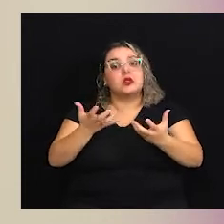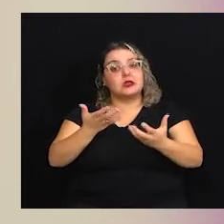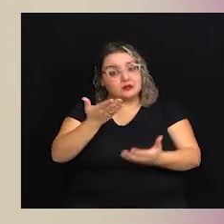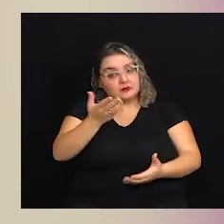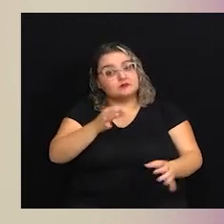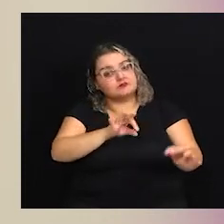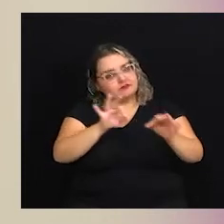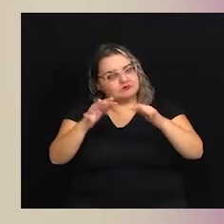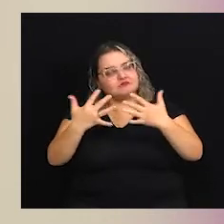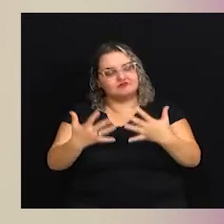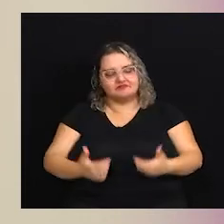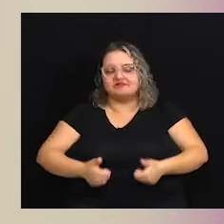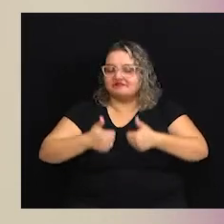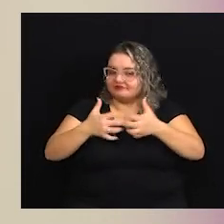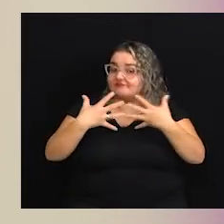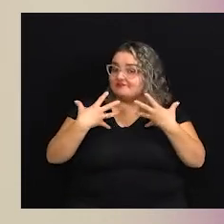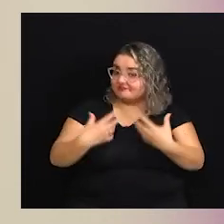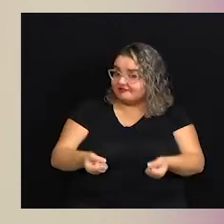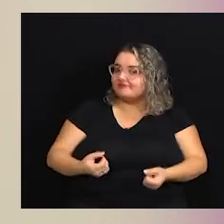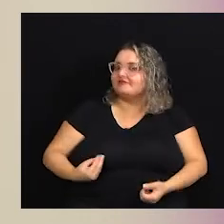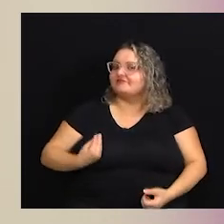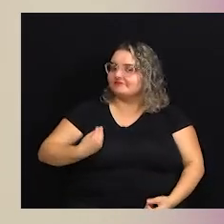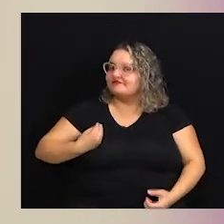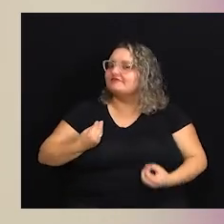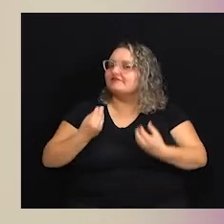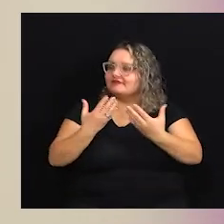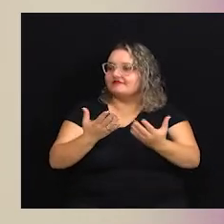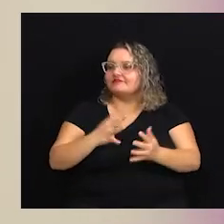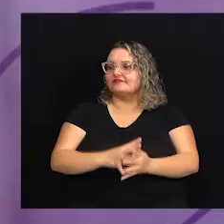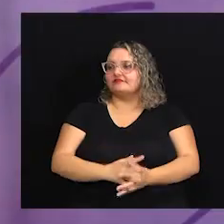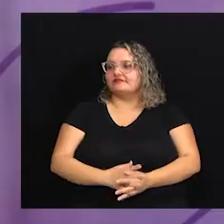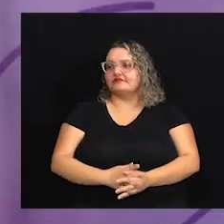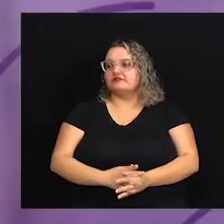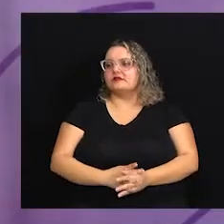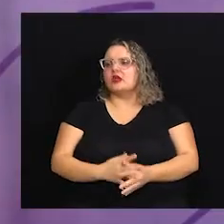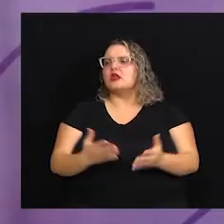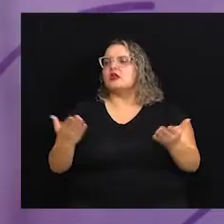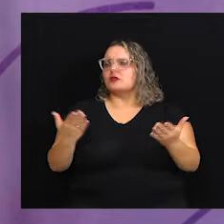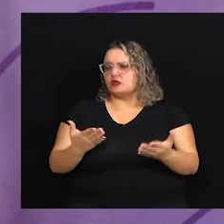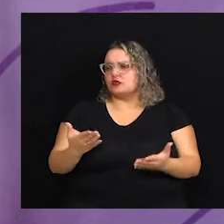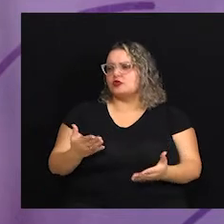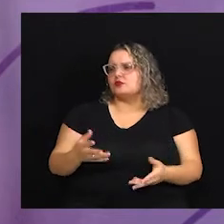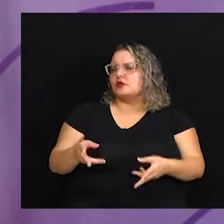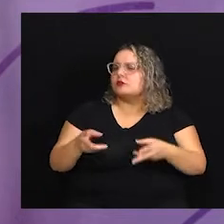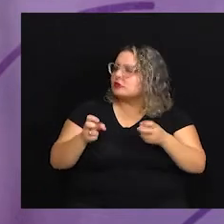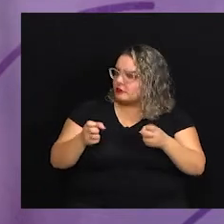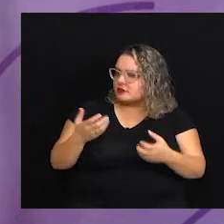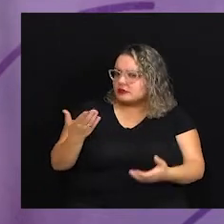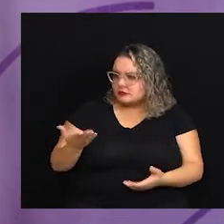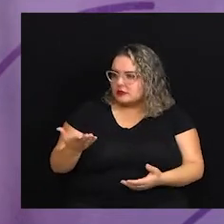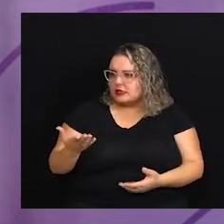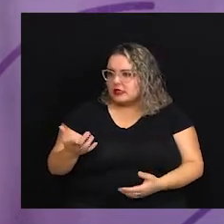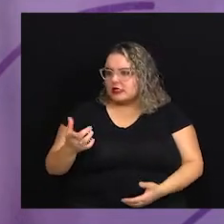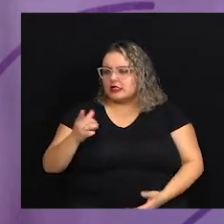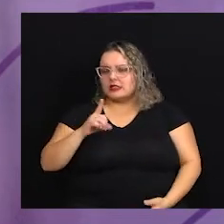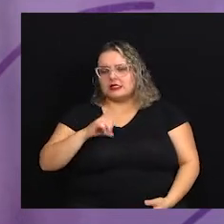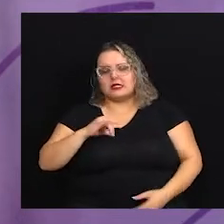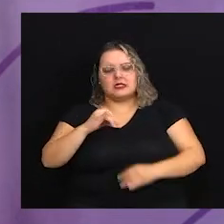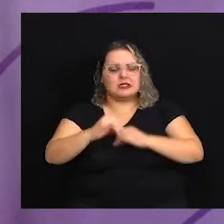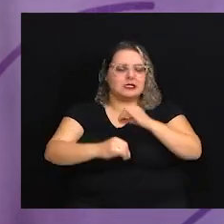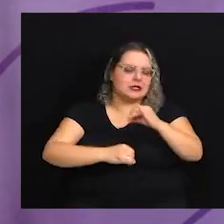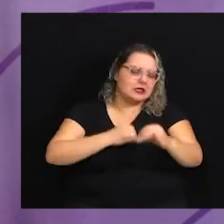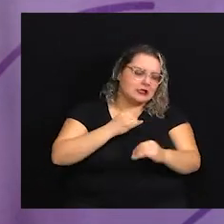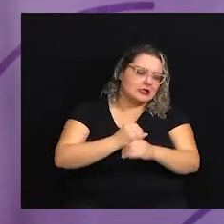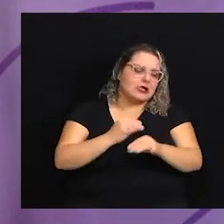nos assistindo tope e traga isso para a sua vida. E hoje em dia, pelo que você percebe aí, a gente